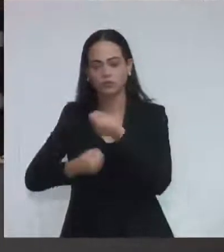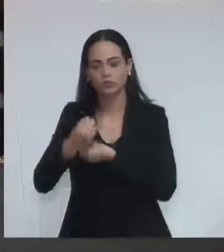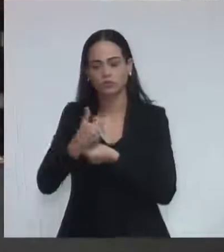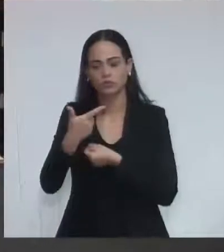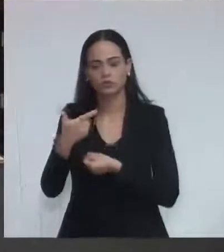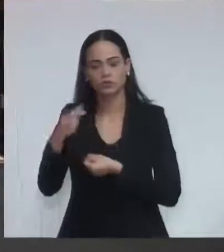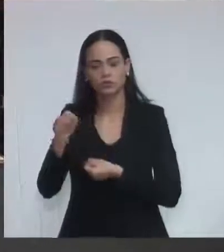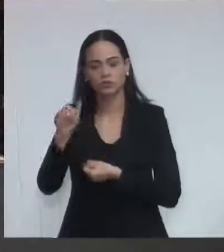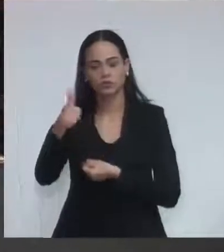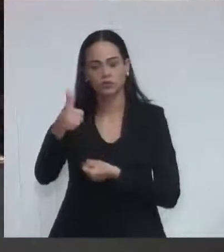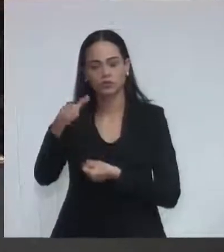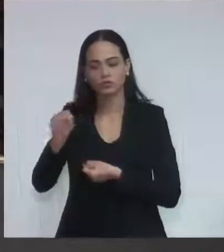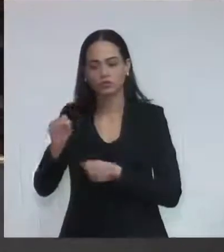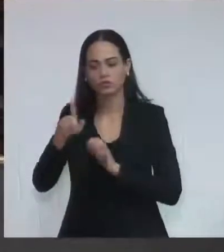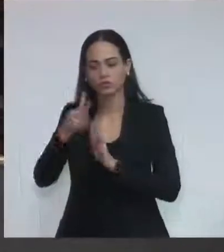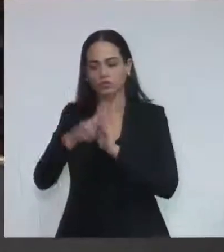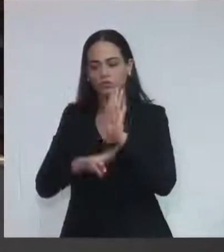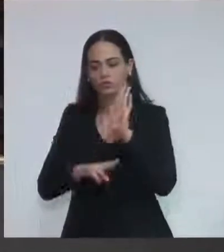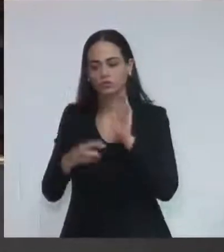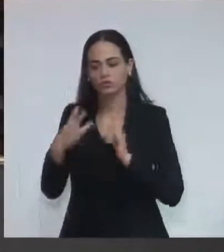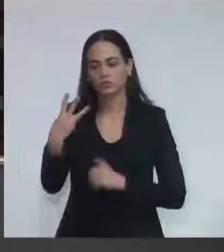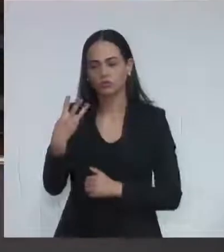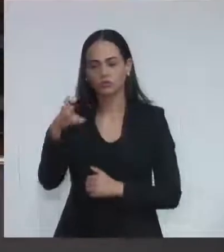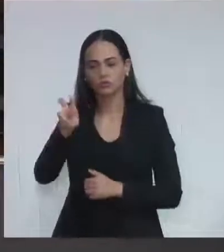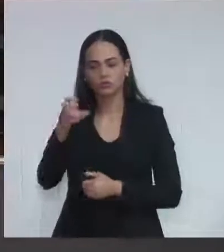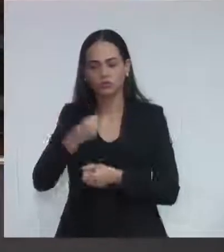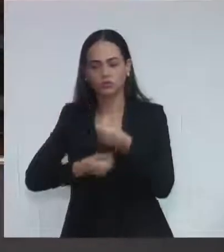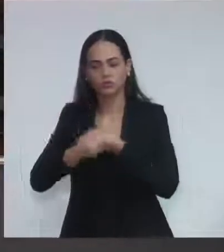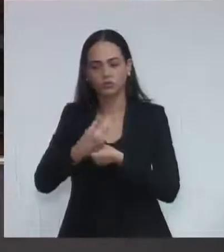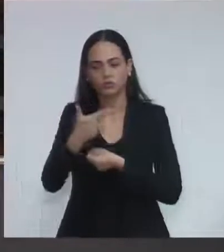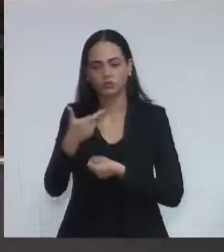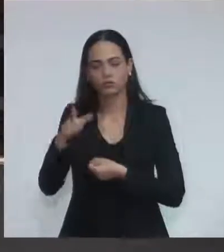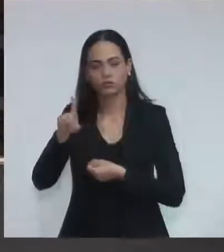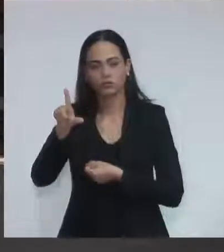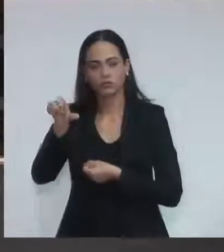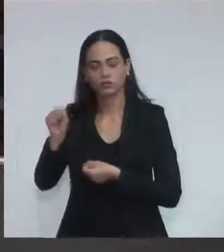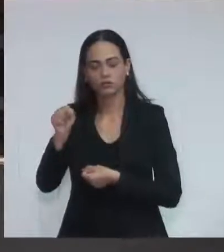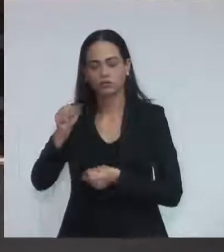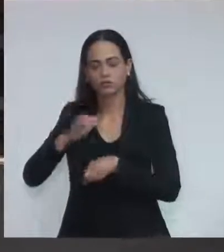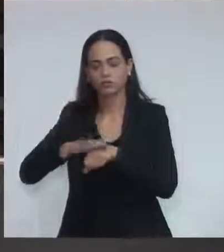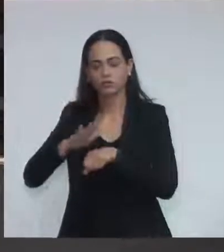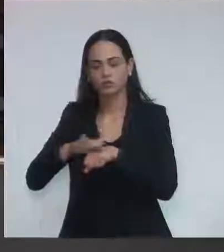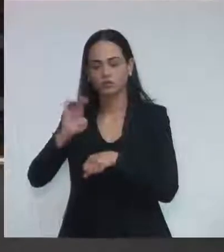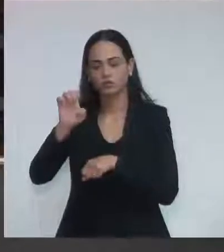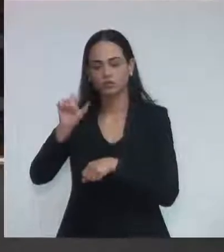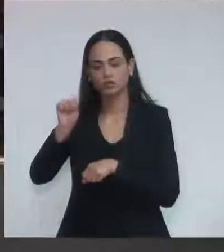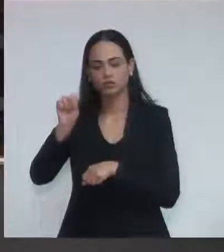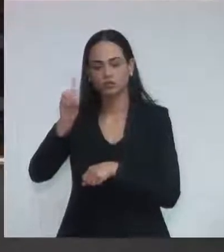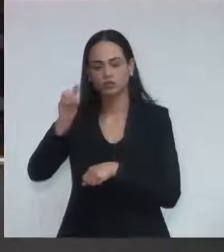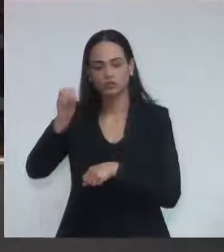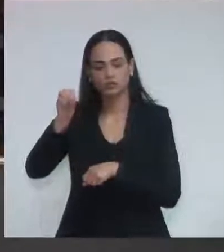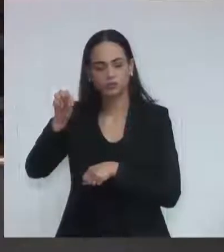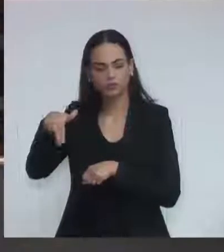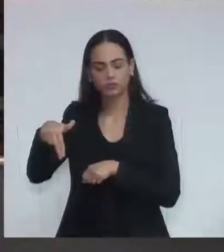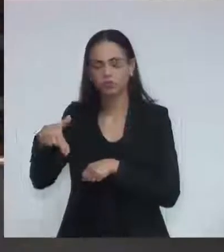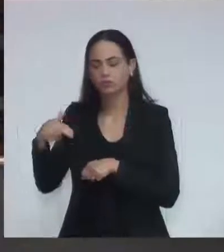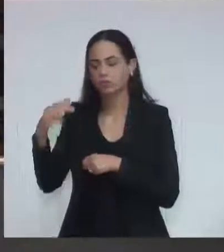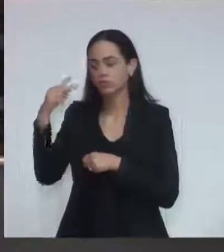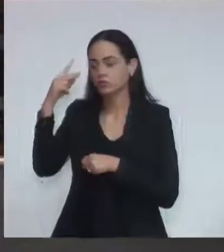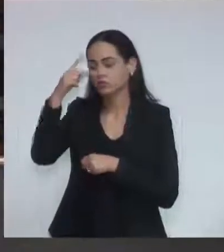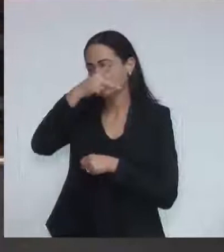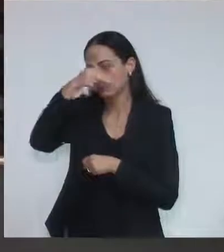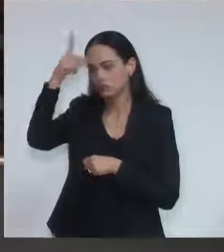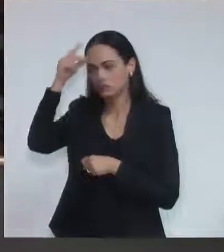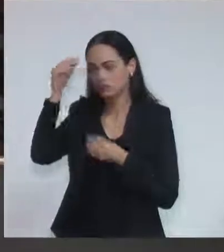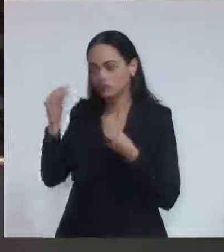número 35/2018, de autoria do vereador Edson PC. Encaminhe-se. Ofício do Gabinete